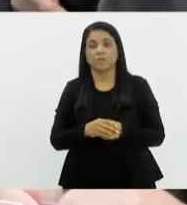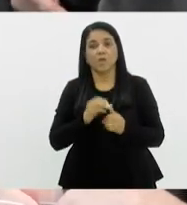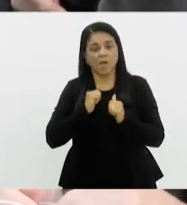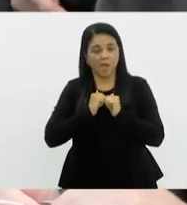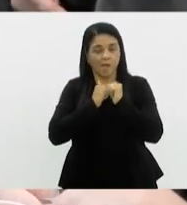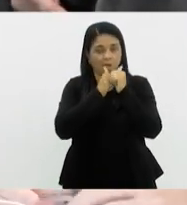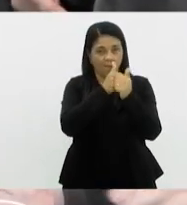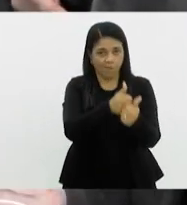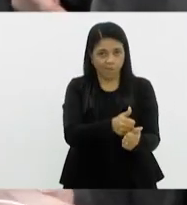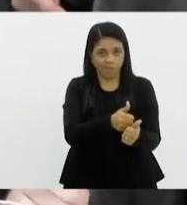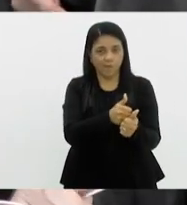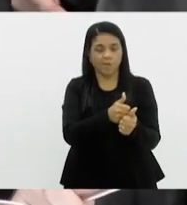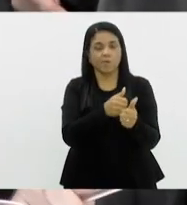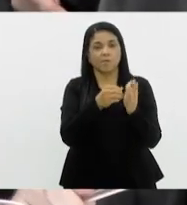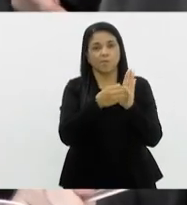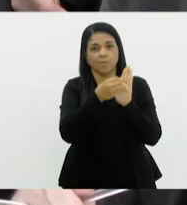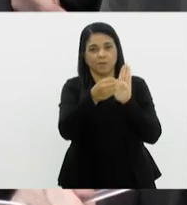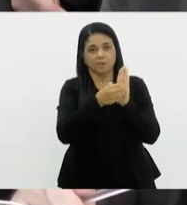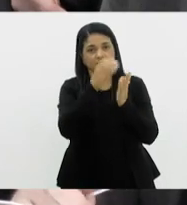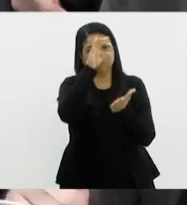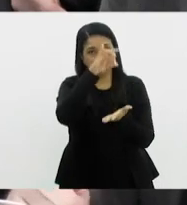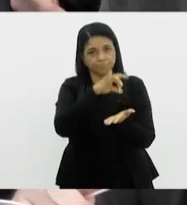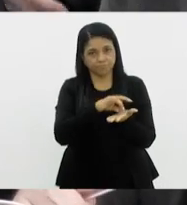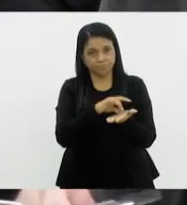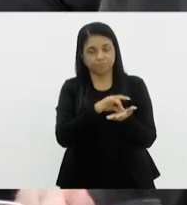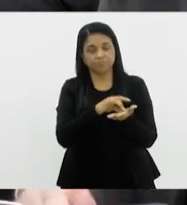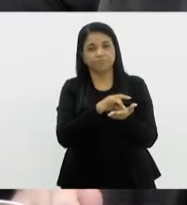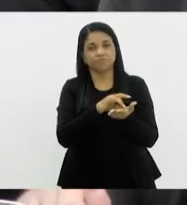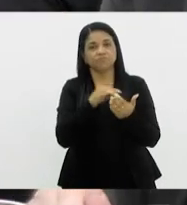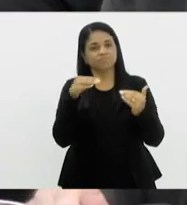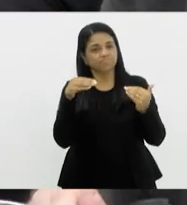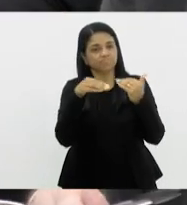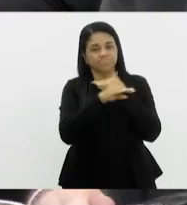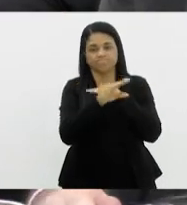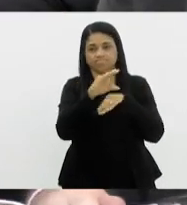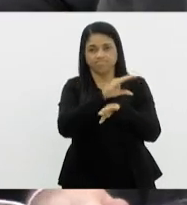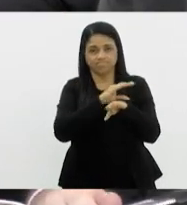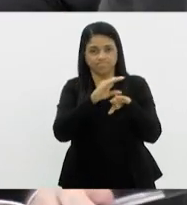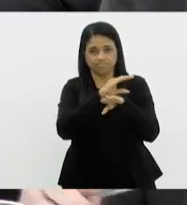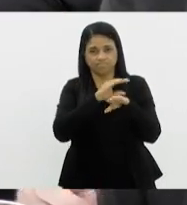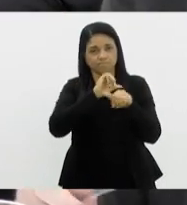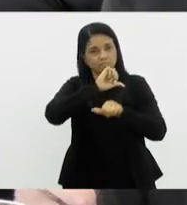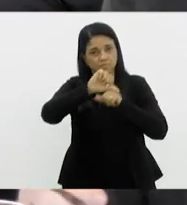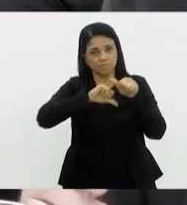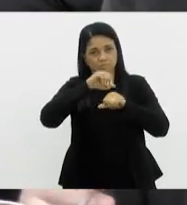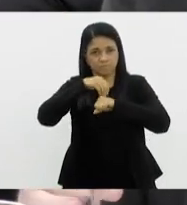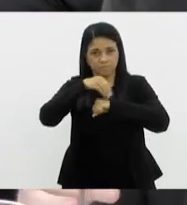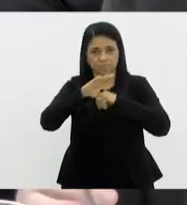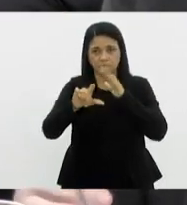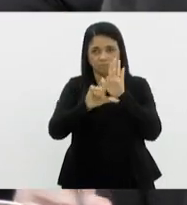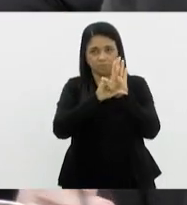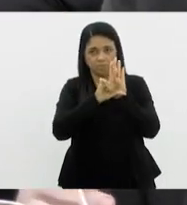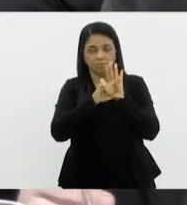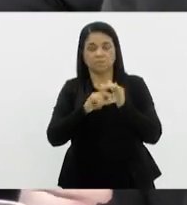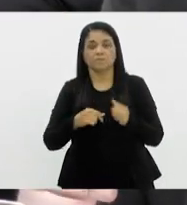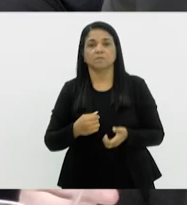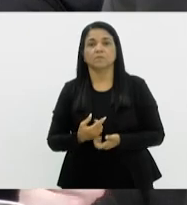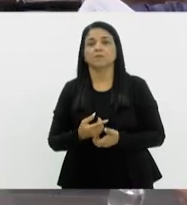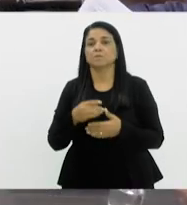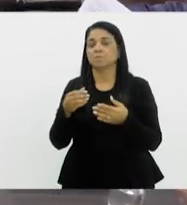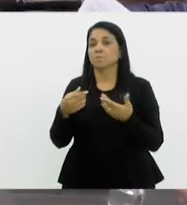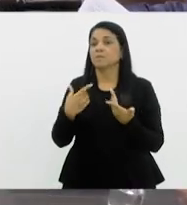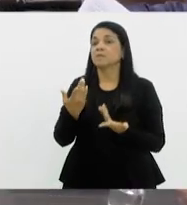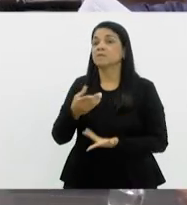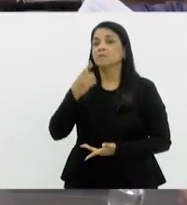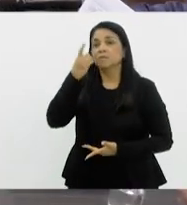Acompanho o parecer original pela inconstitucionalidade, transformação e indicação legislativa. Perfeito. Deputada